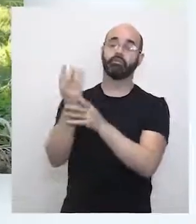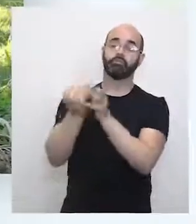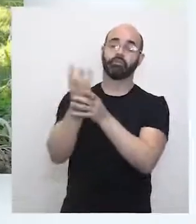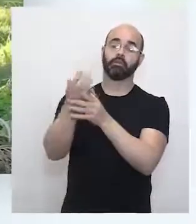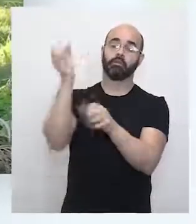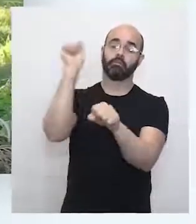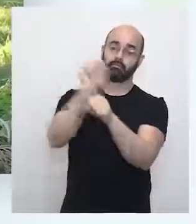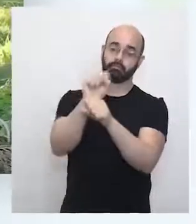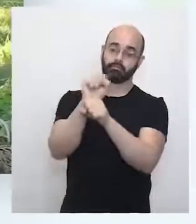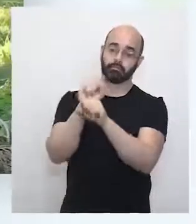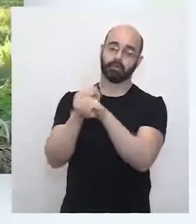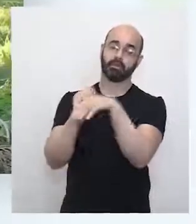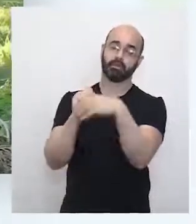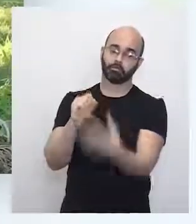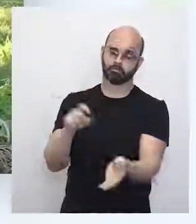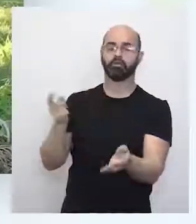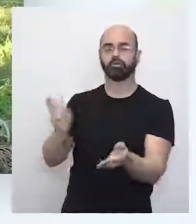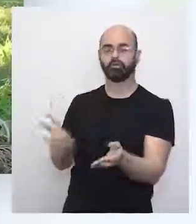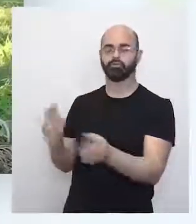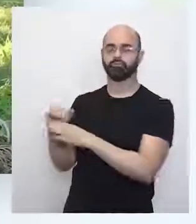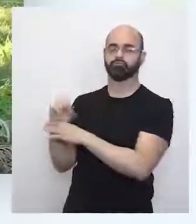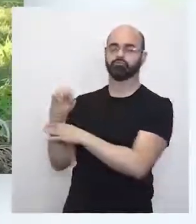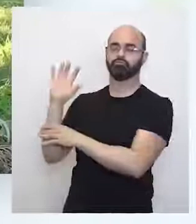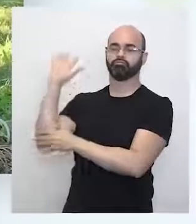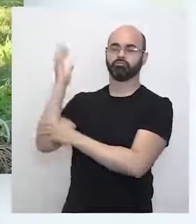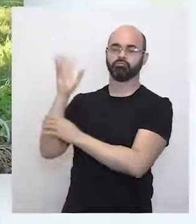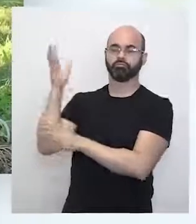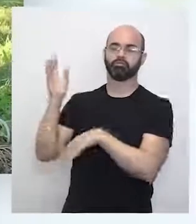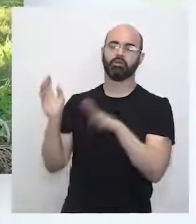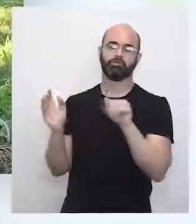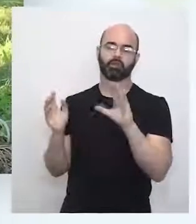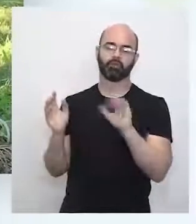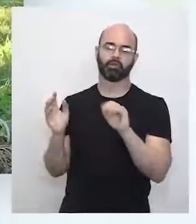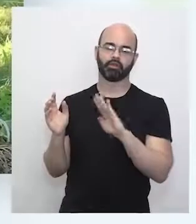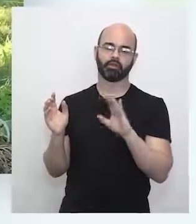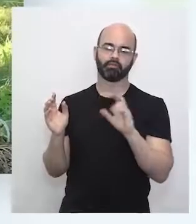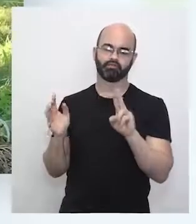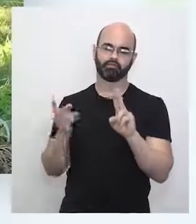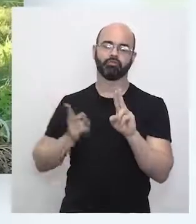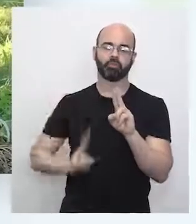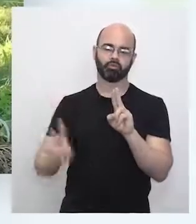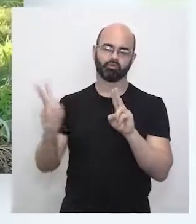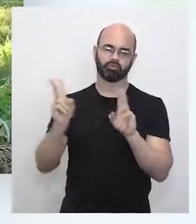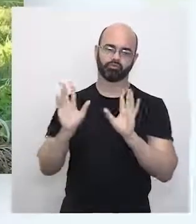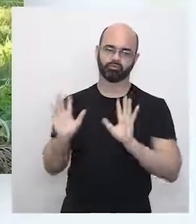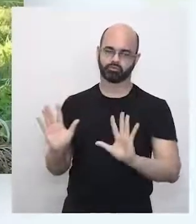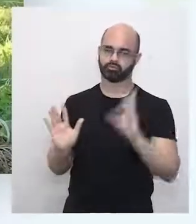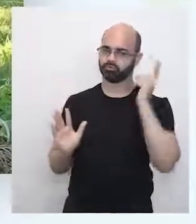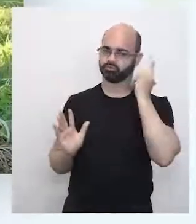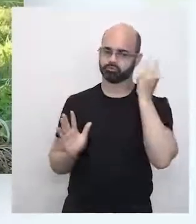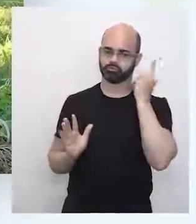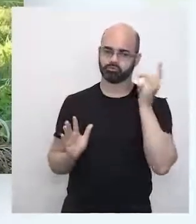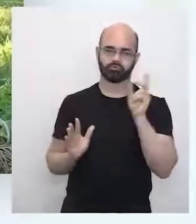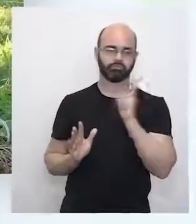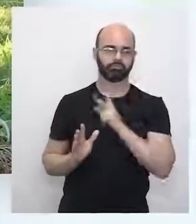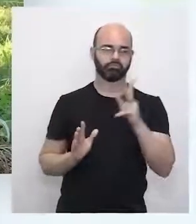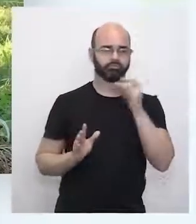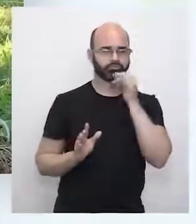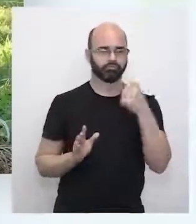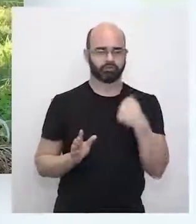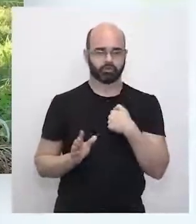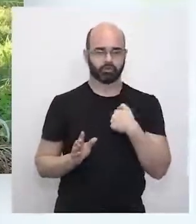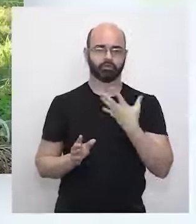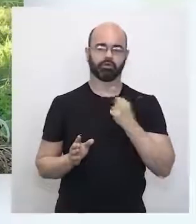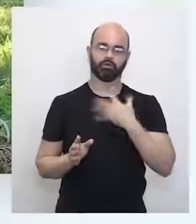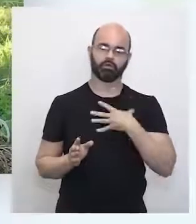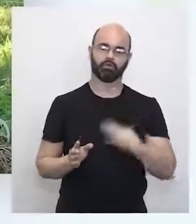já começou a produzir. Então o babaçu vai continuar, né, com essa renovação. É como eu produzi,